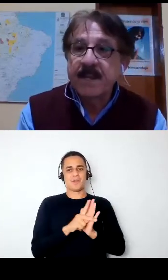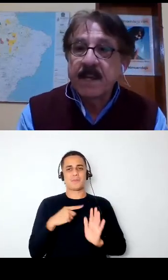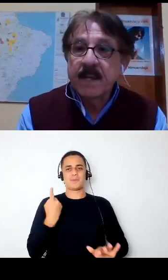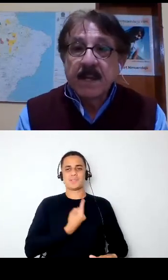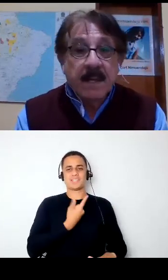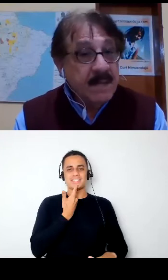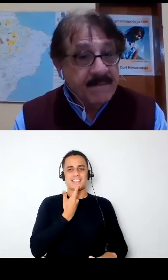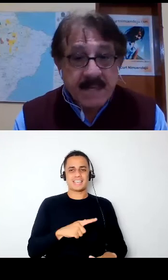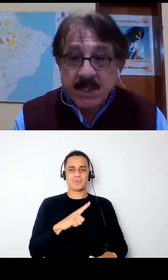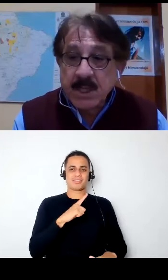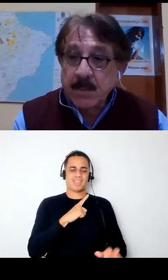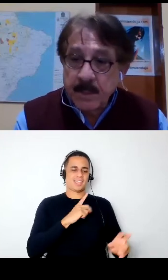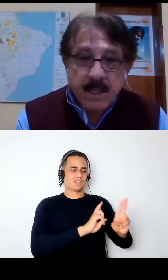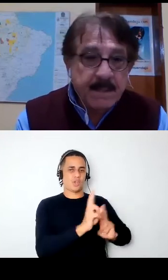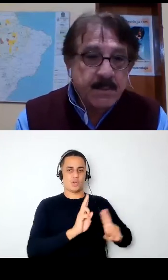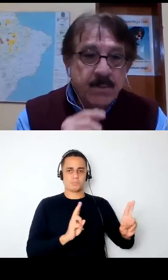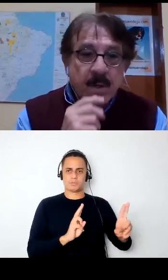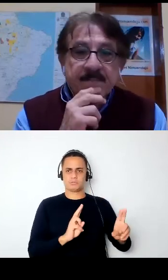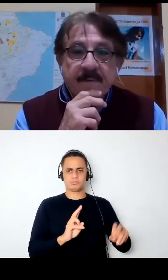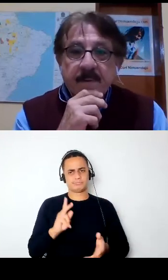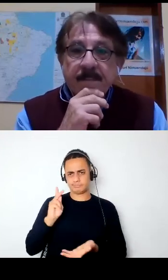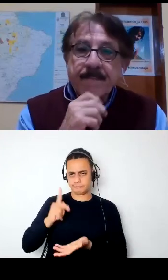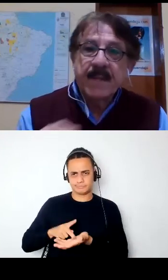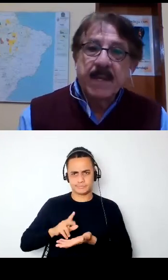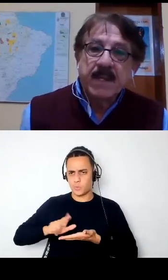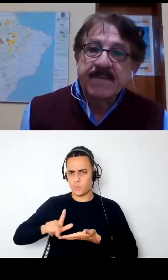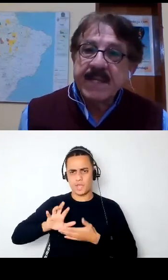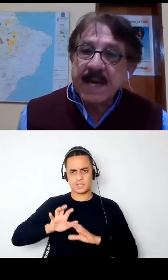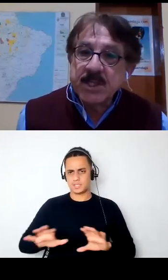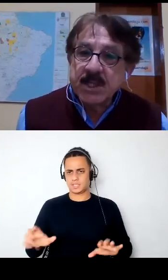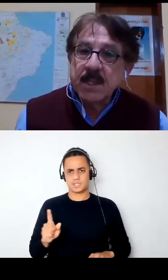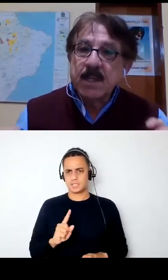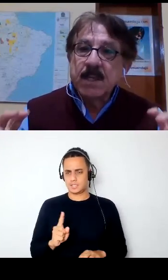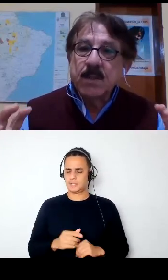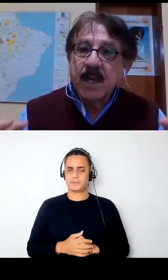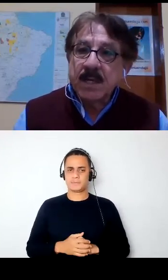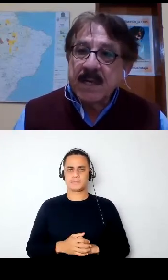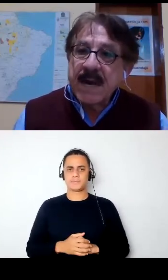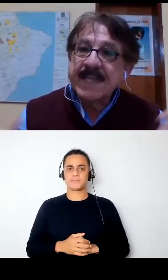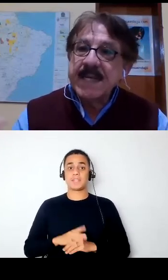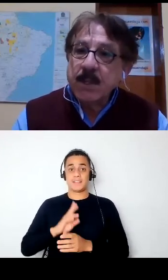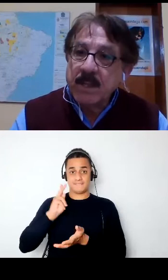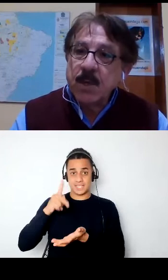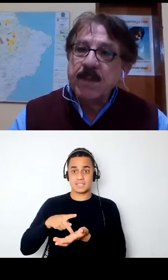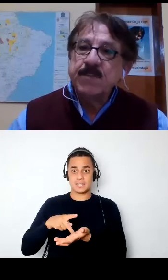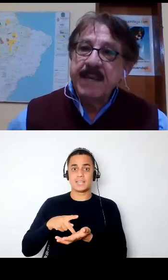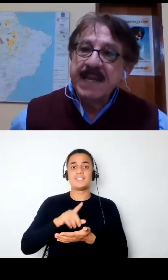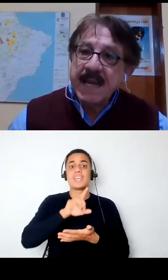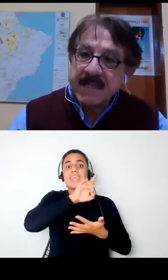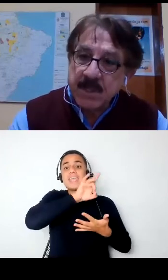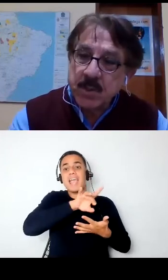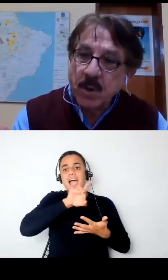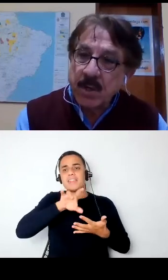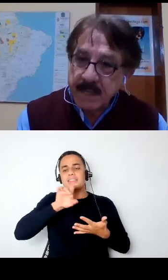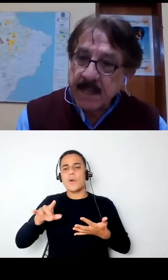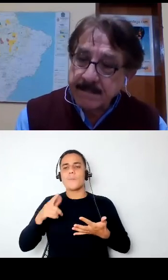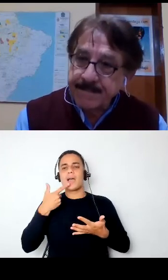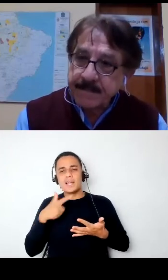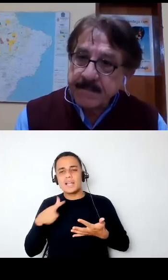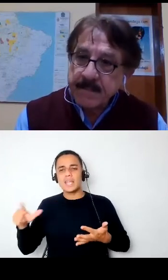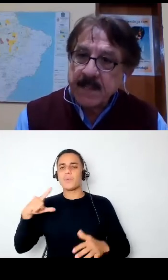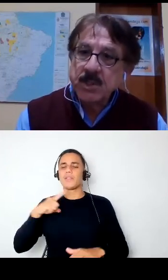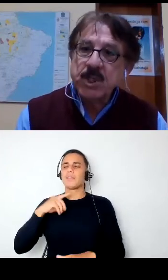Ah, eu vou aprender francês, preciso aprender como é que eles chamam cachorro quente, como é que eles chamam, como é que eles